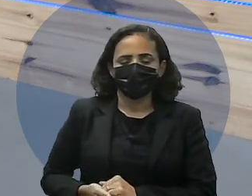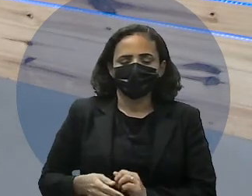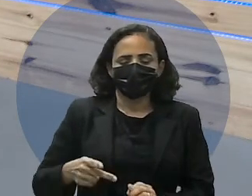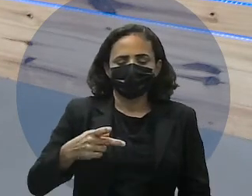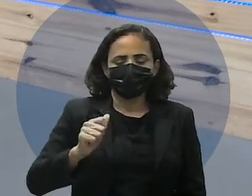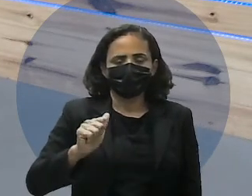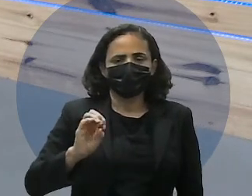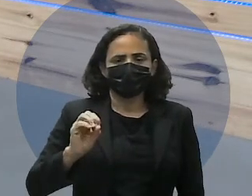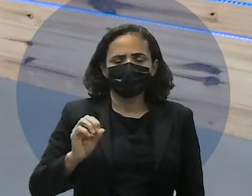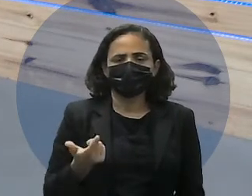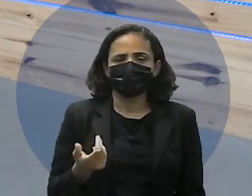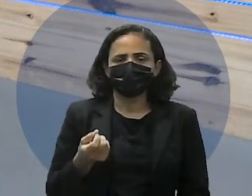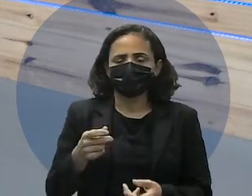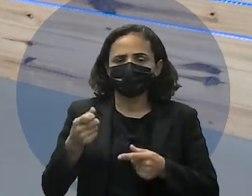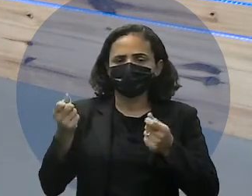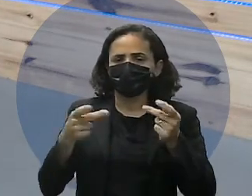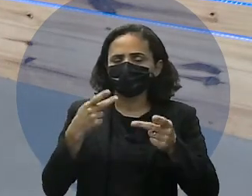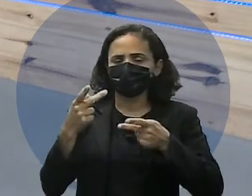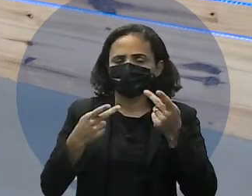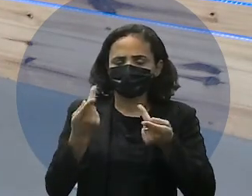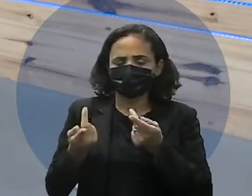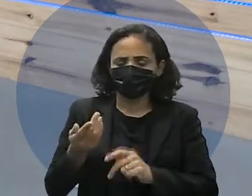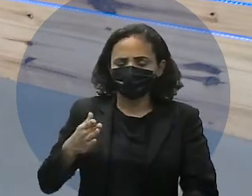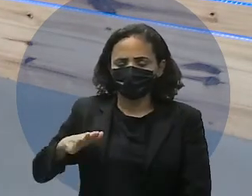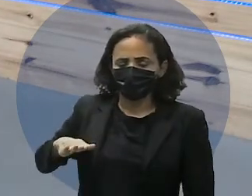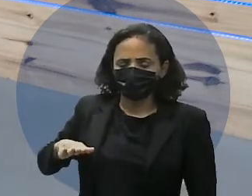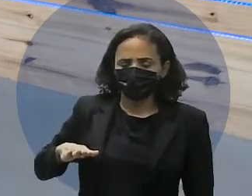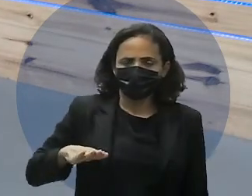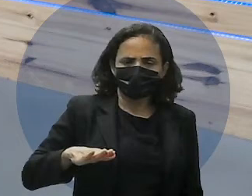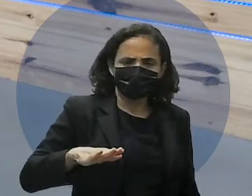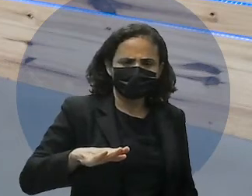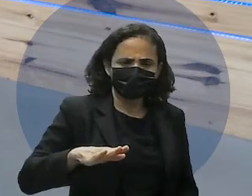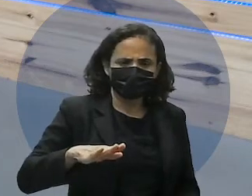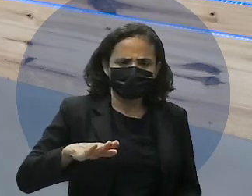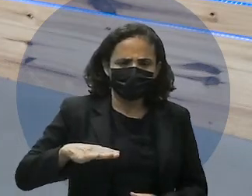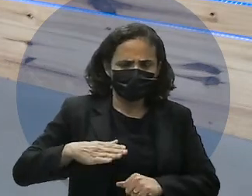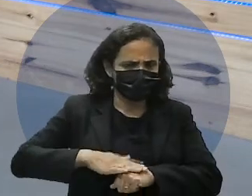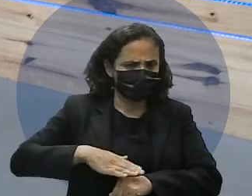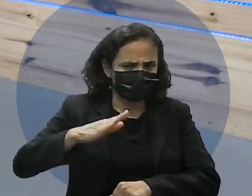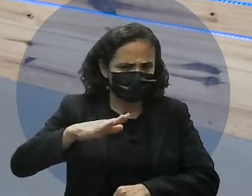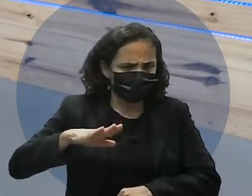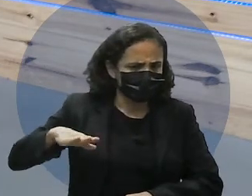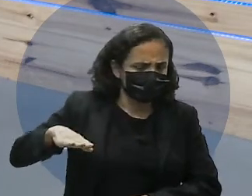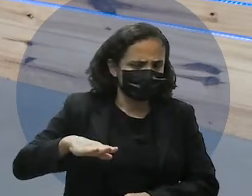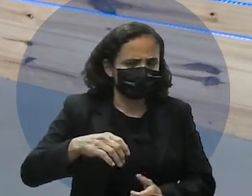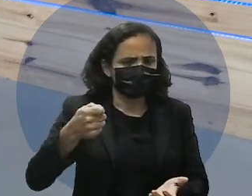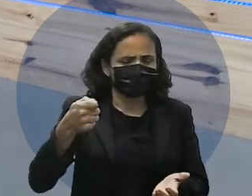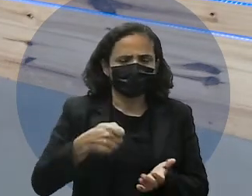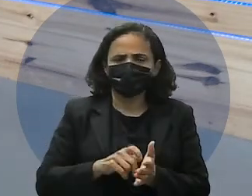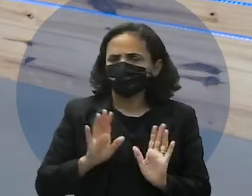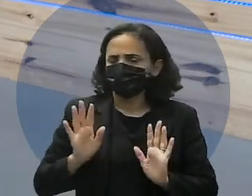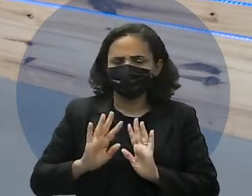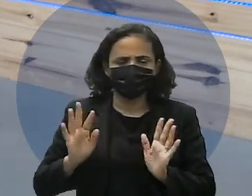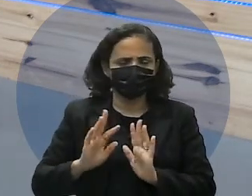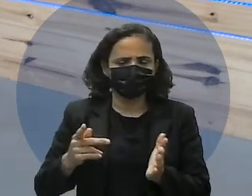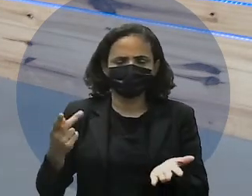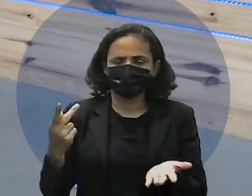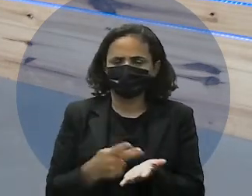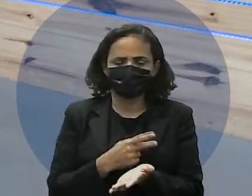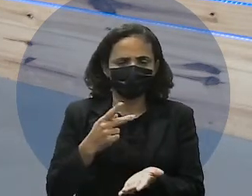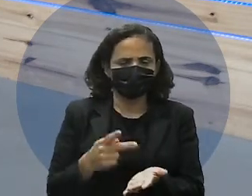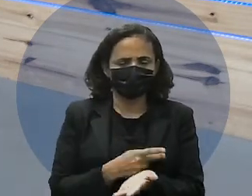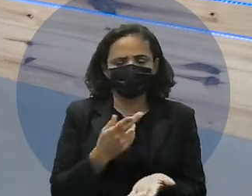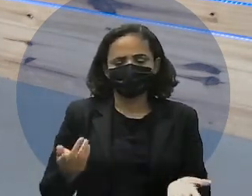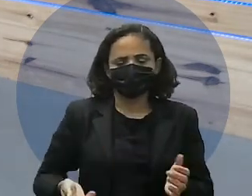é inversamente proporcional. Andou mais, paga menos. Isso não acontece. Paulo não falou uma verdade matemática.